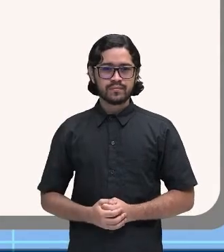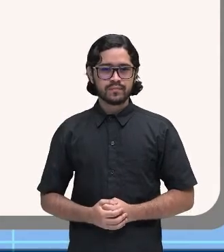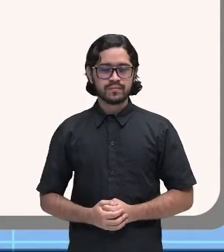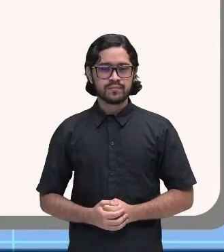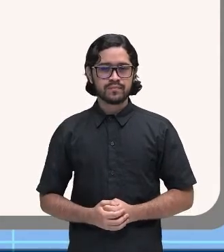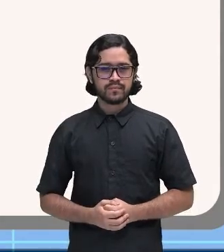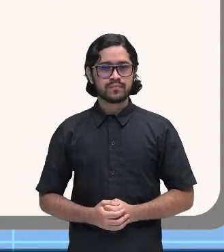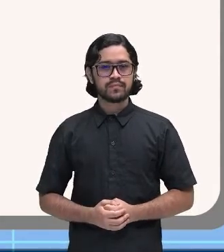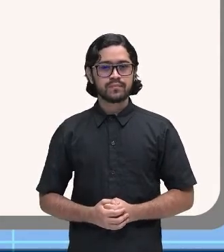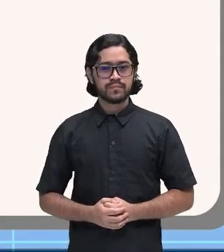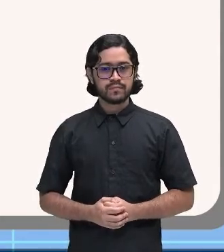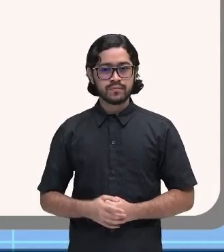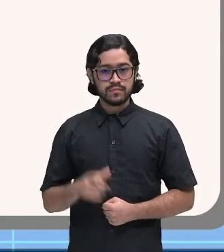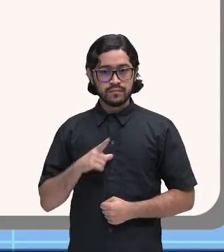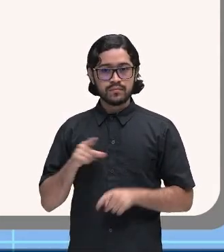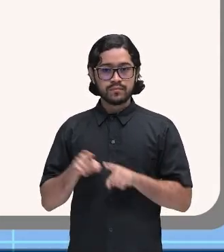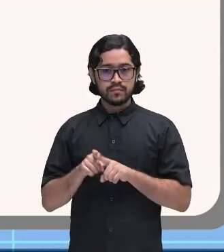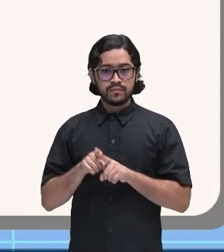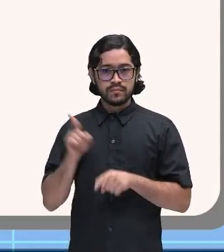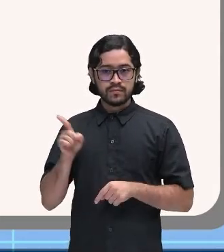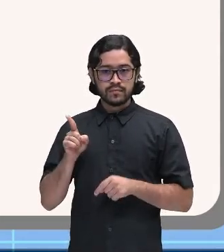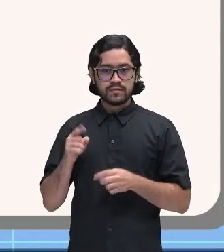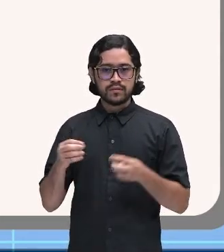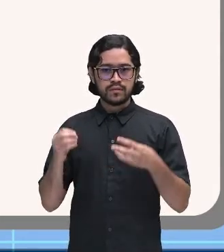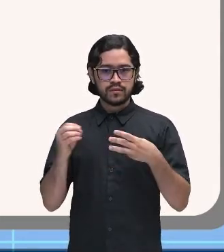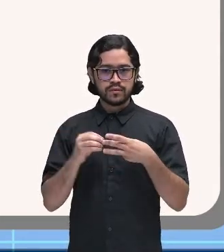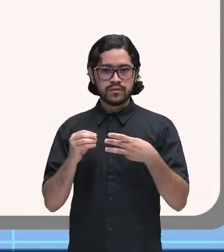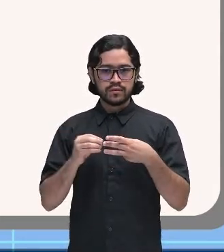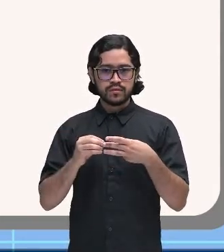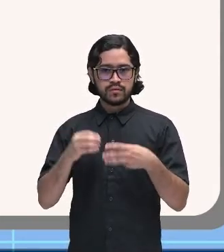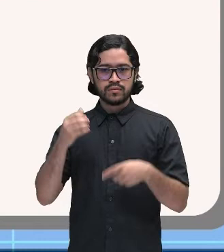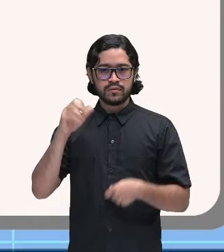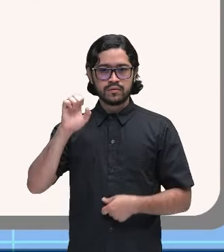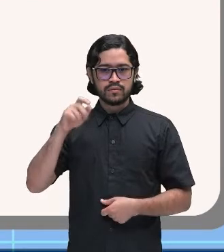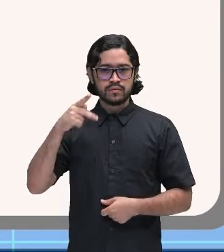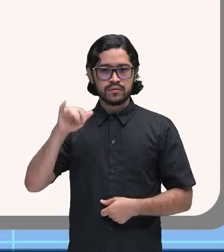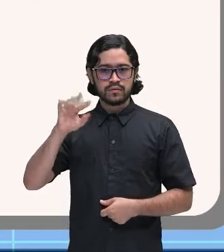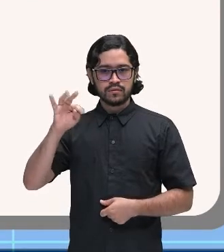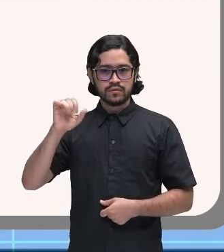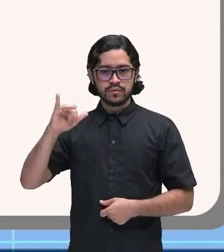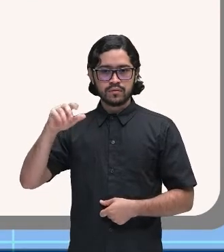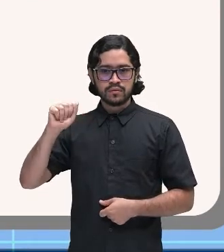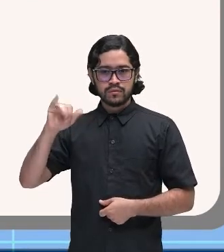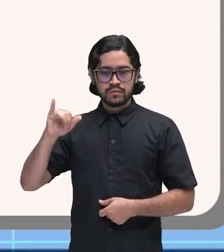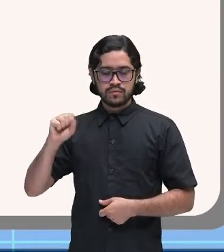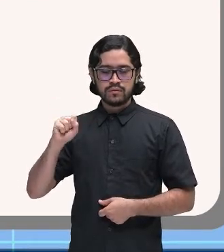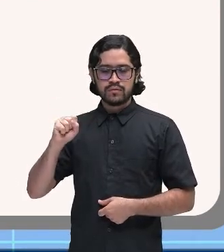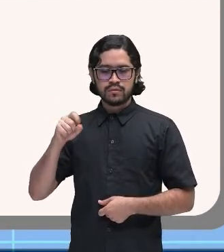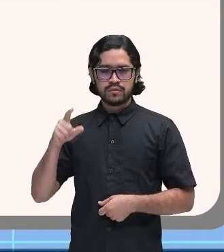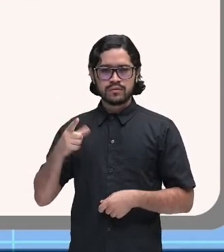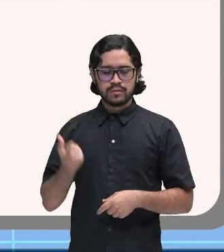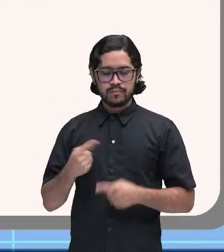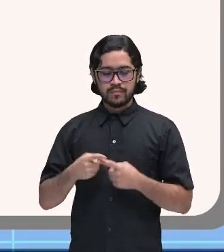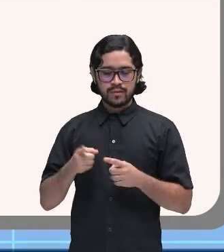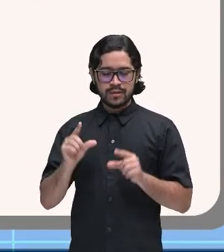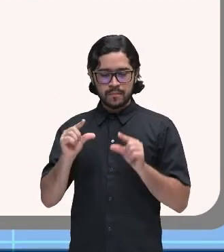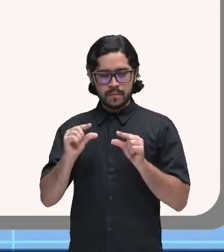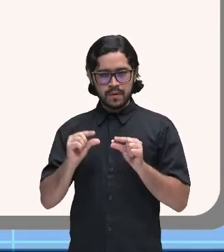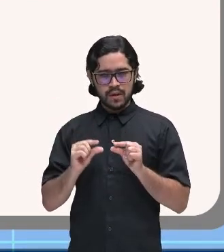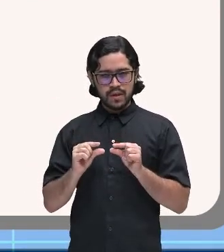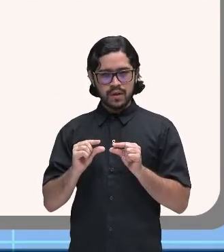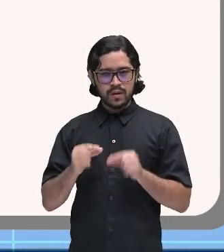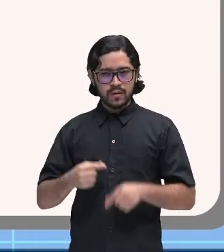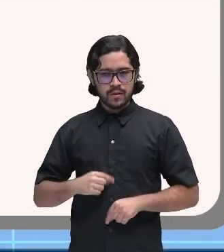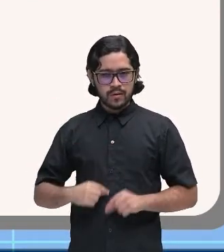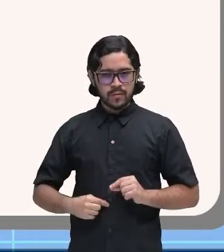as microvilosidades em células epiteliais, que aí já são bem menores, ok? Mas também tem a mesma